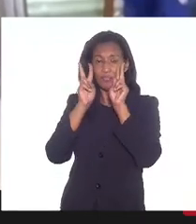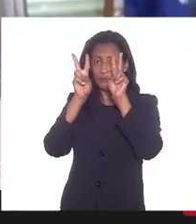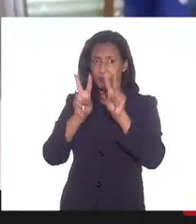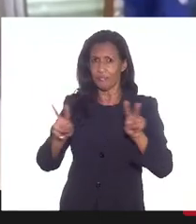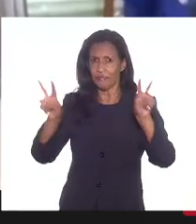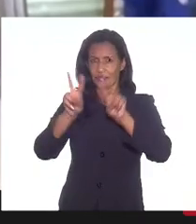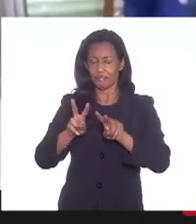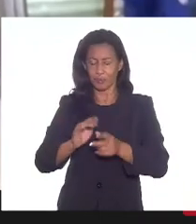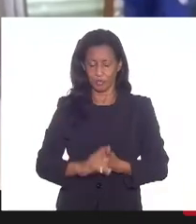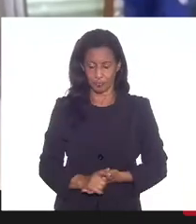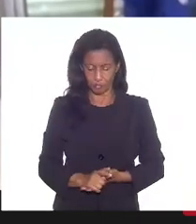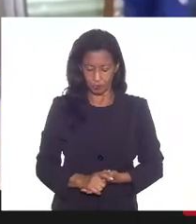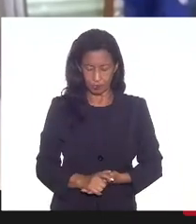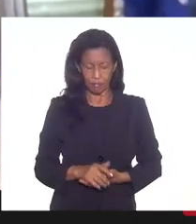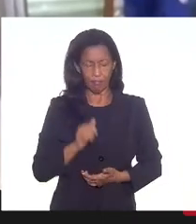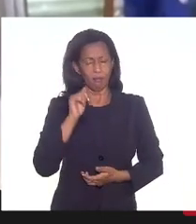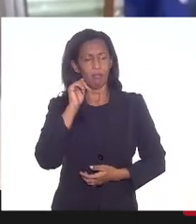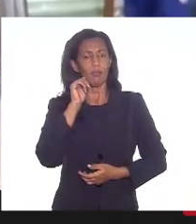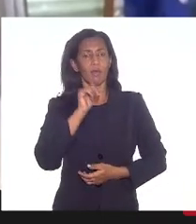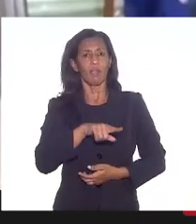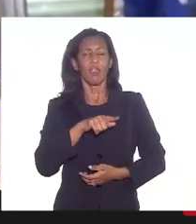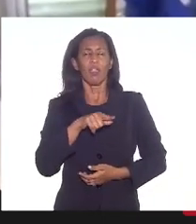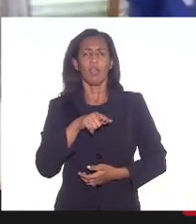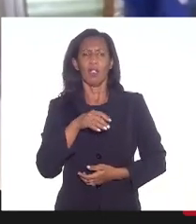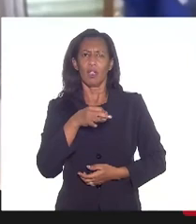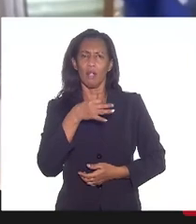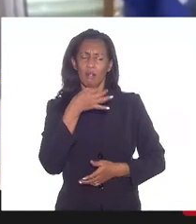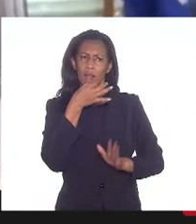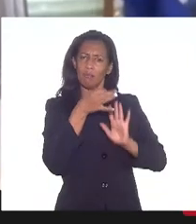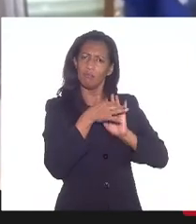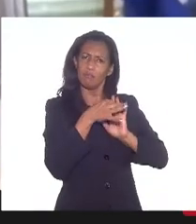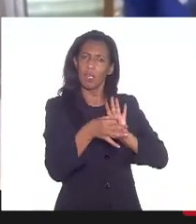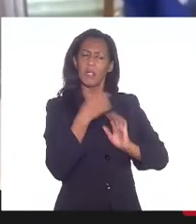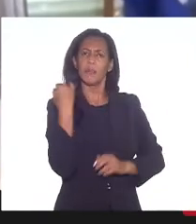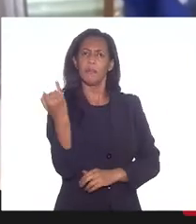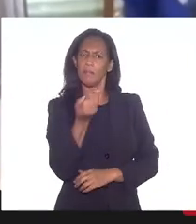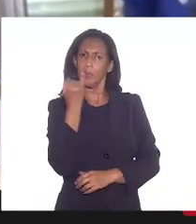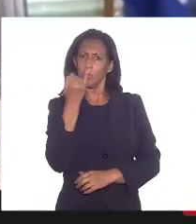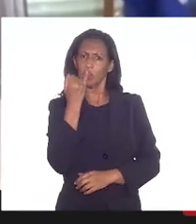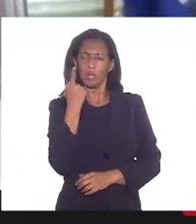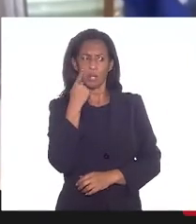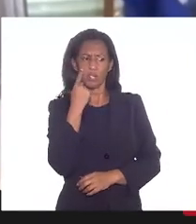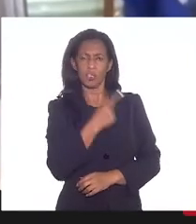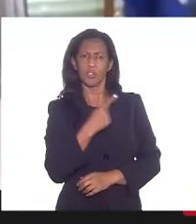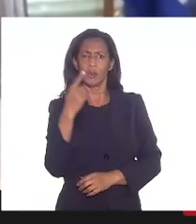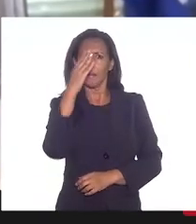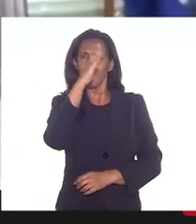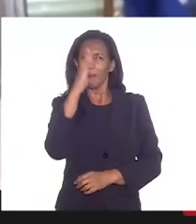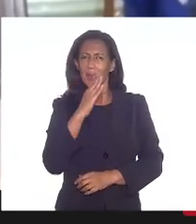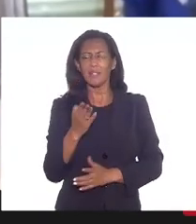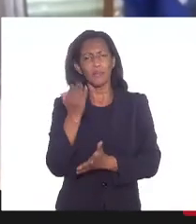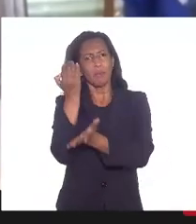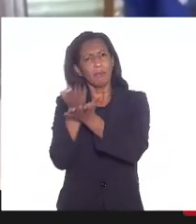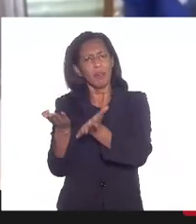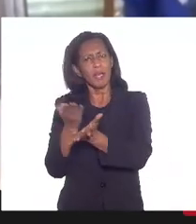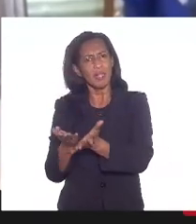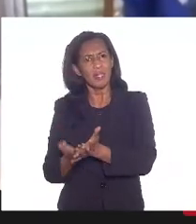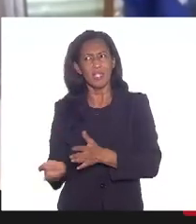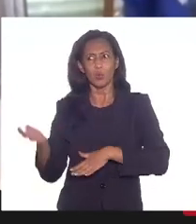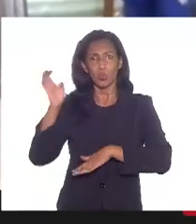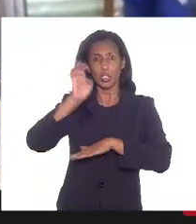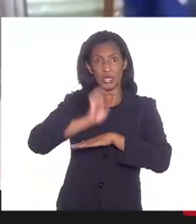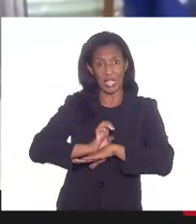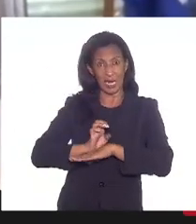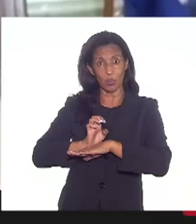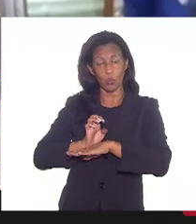divisas. Acho que essa é uma questão importantíssima, é um ponto, inclusive, para a gente bater. O Brasil está perdendo estados, municípios e